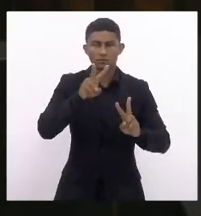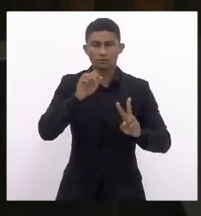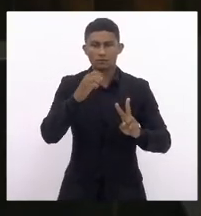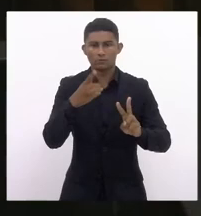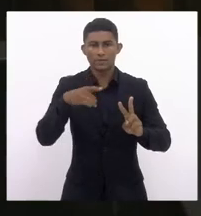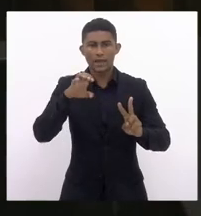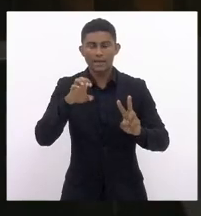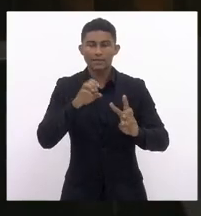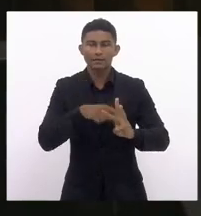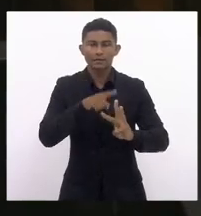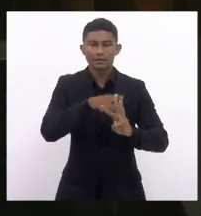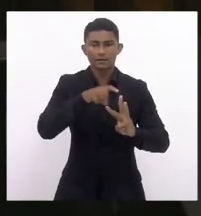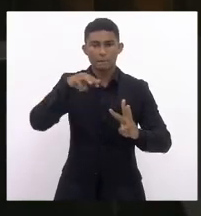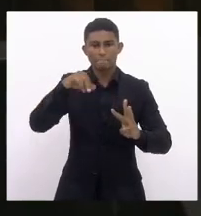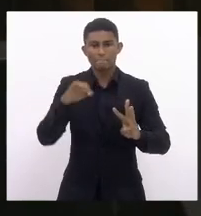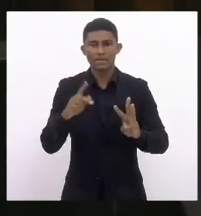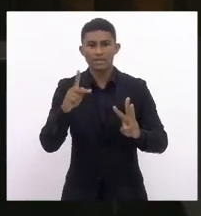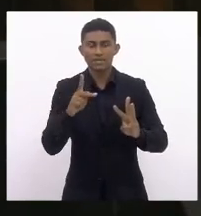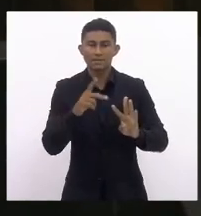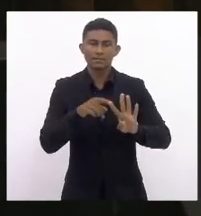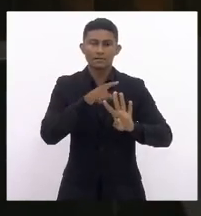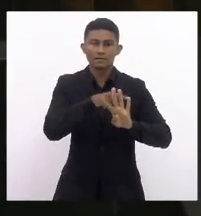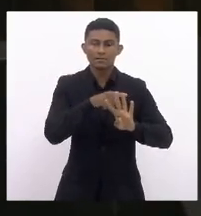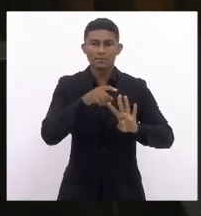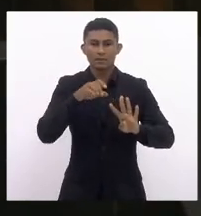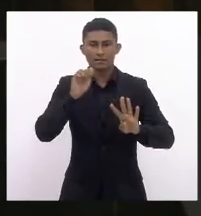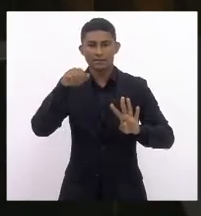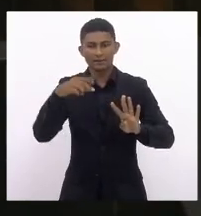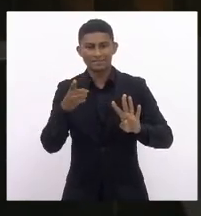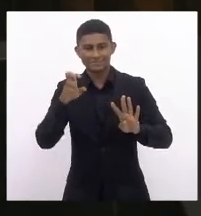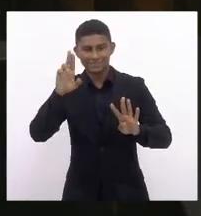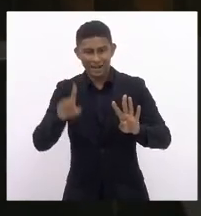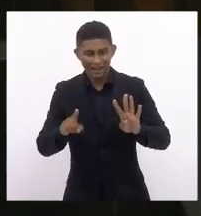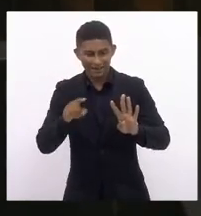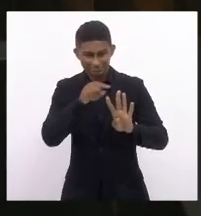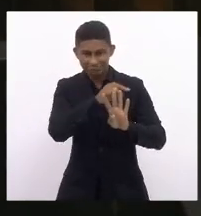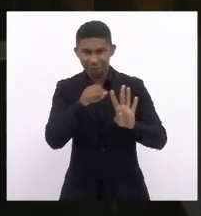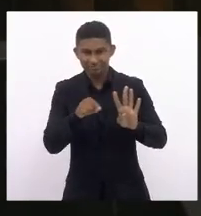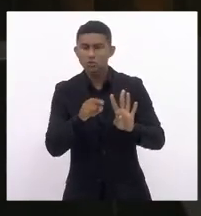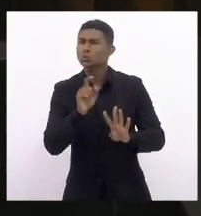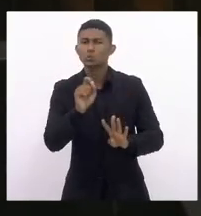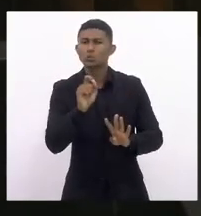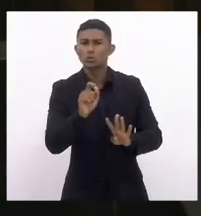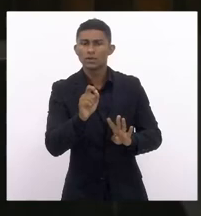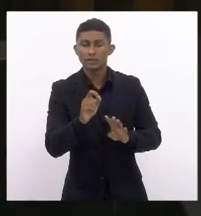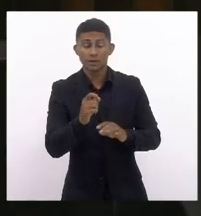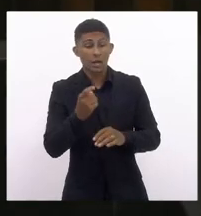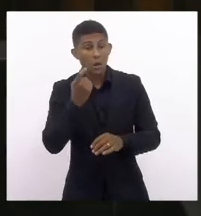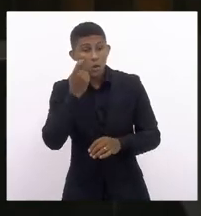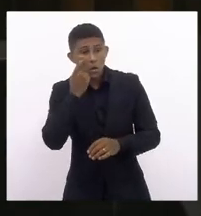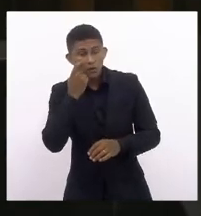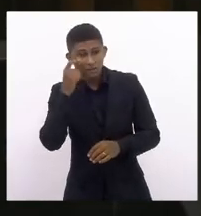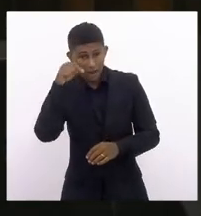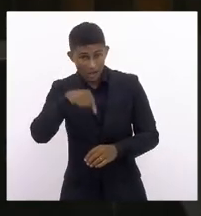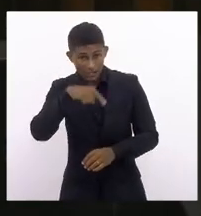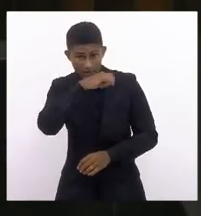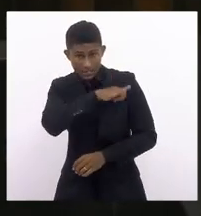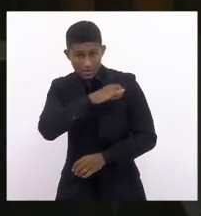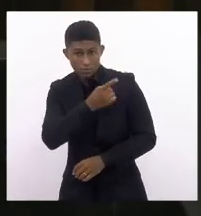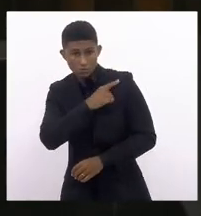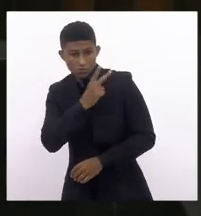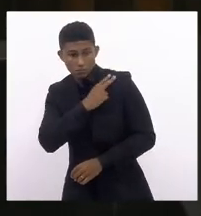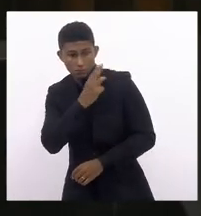Siciliano, que prorroga em um ano a implementação da reforma do ensino médio no Estado do Rio de Janeiro.